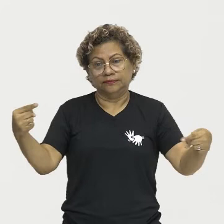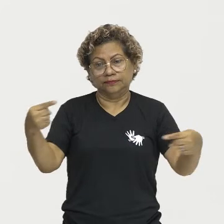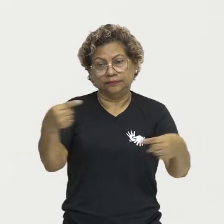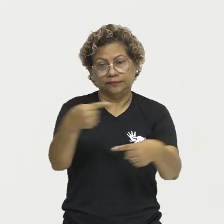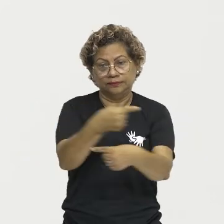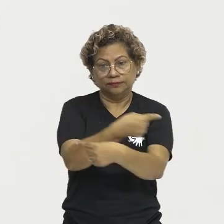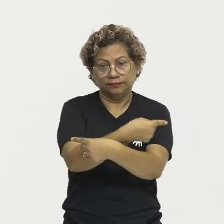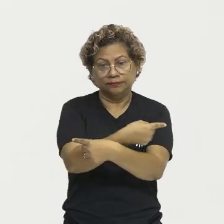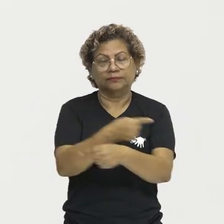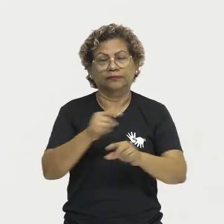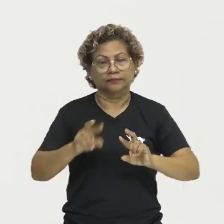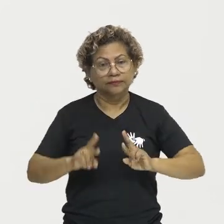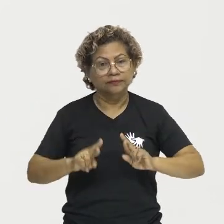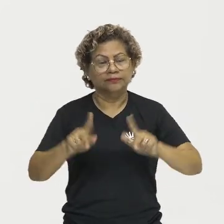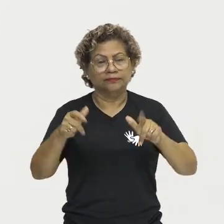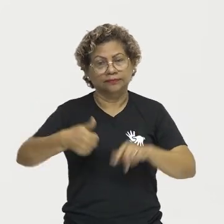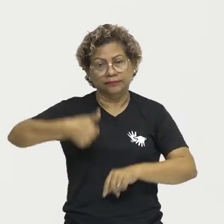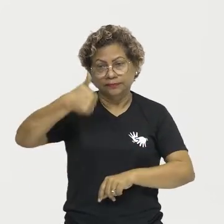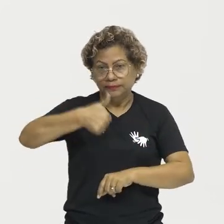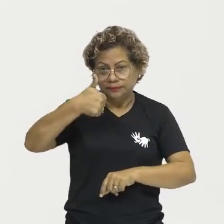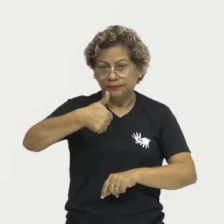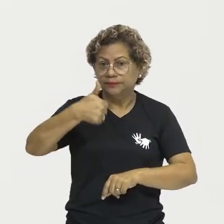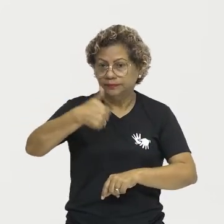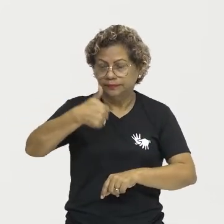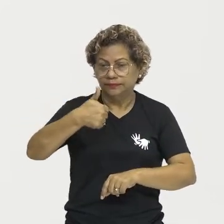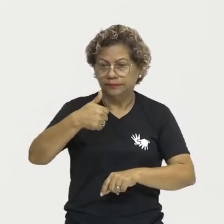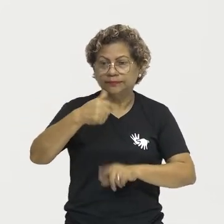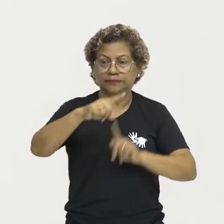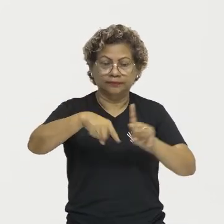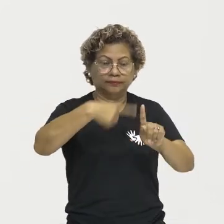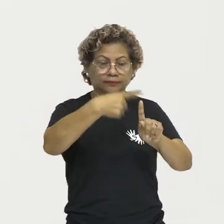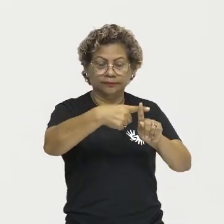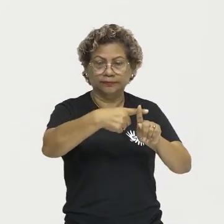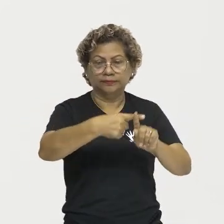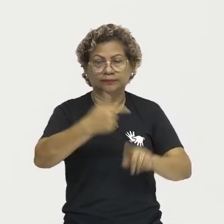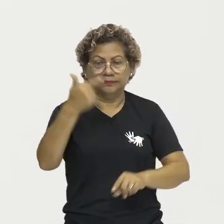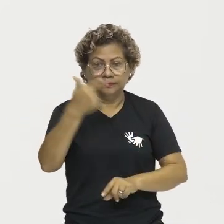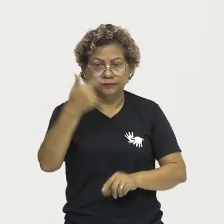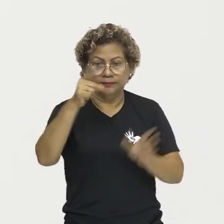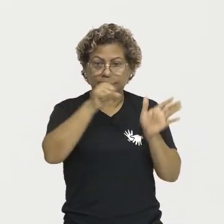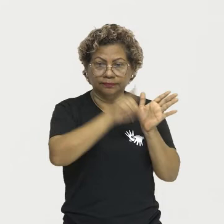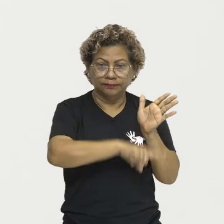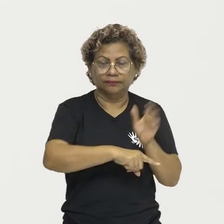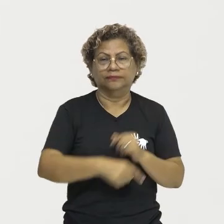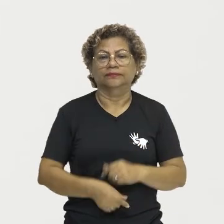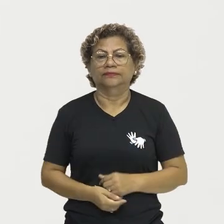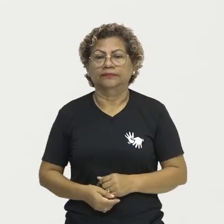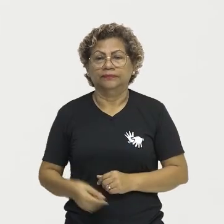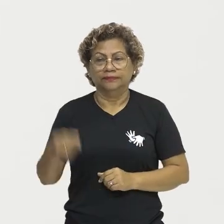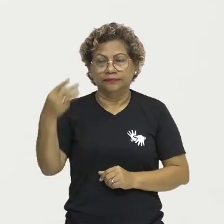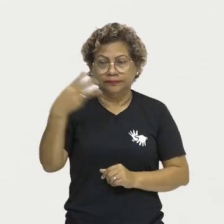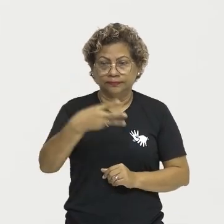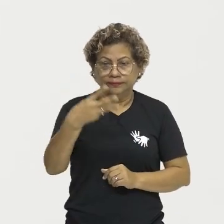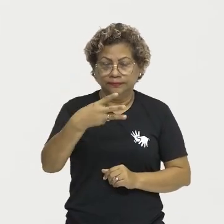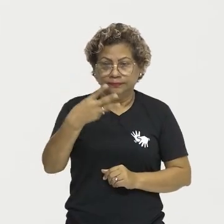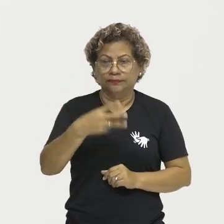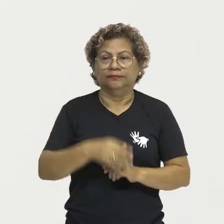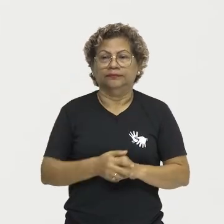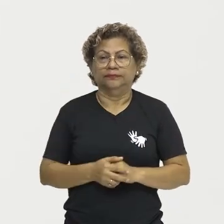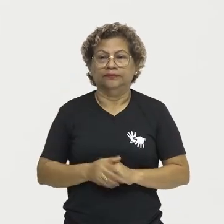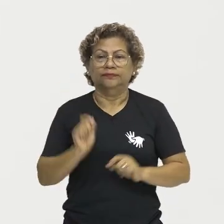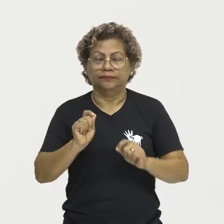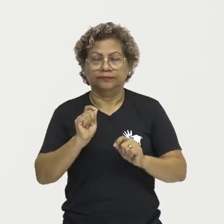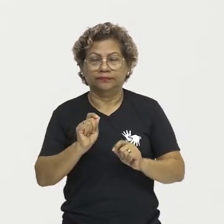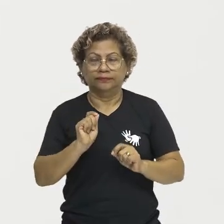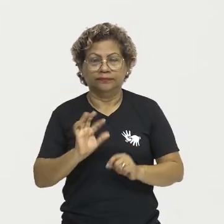né? Primeiro caso deu 70, segundo caso 10. E o terceiro caso, que é quando elas são perpendiculares entre si, quando